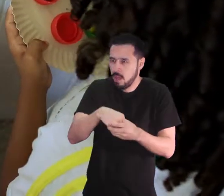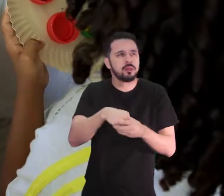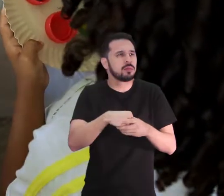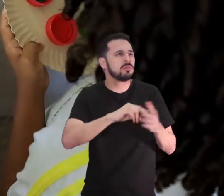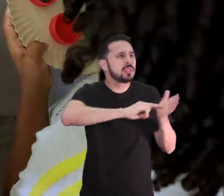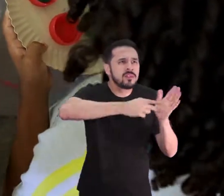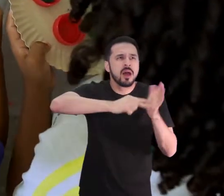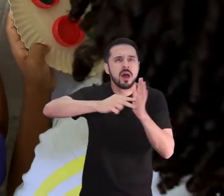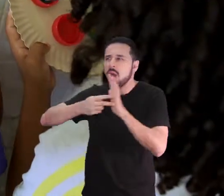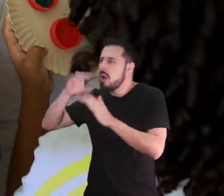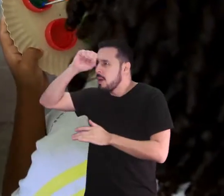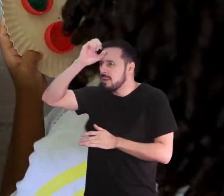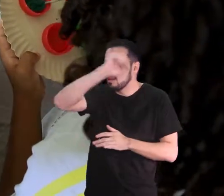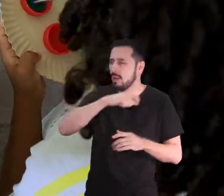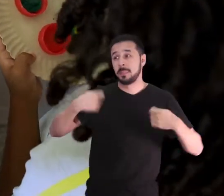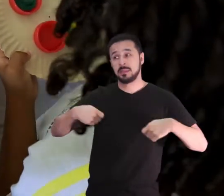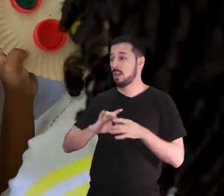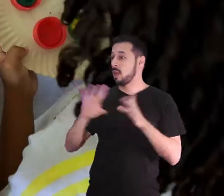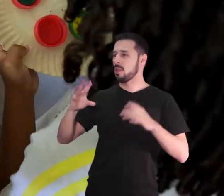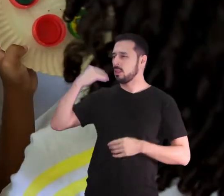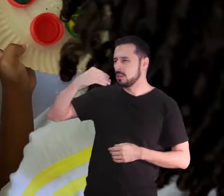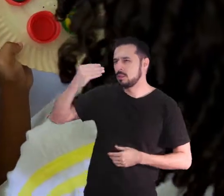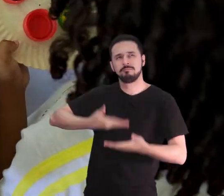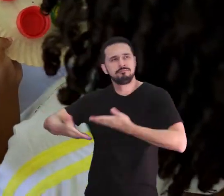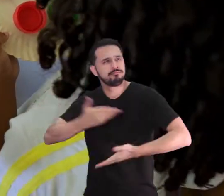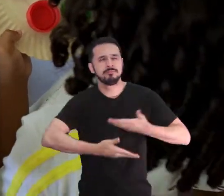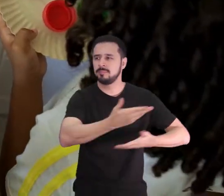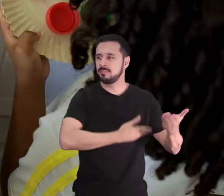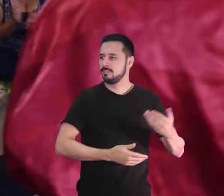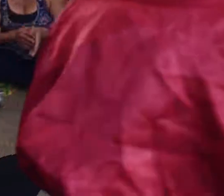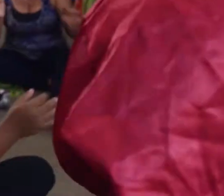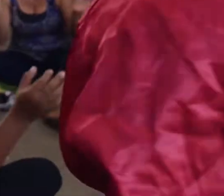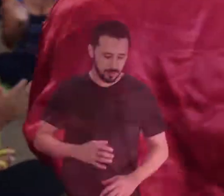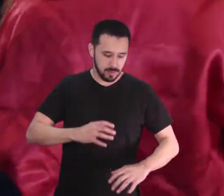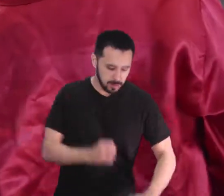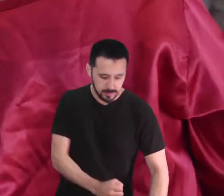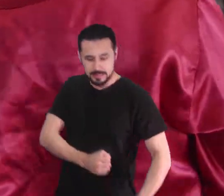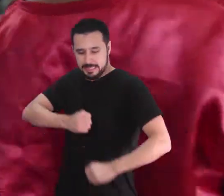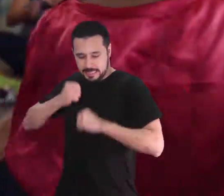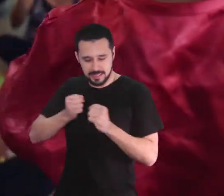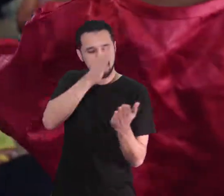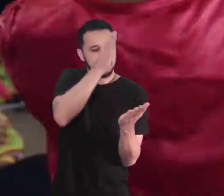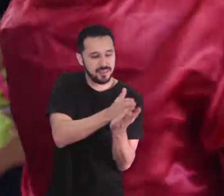esse mundo que eu vivo, se eu tenho liberdade para interagir, para experimentar.